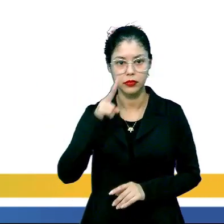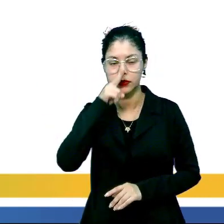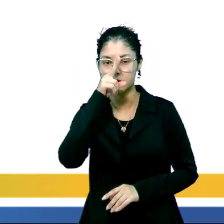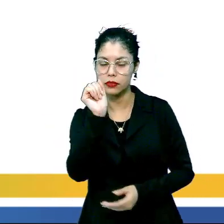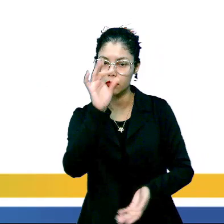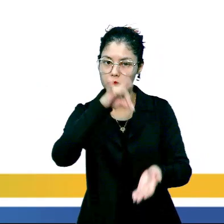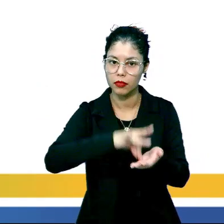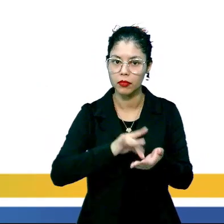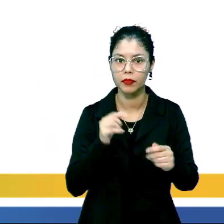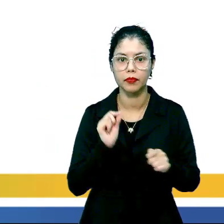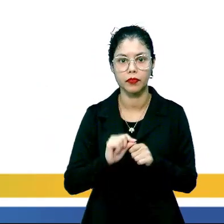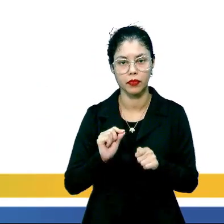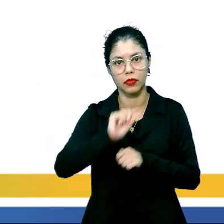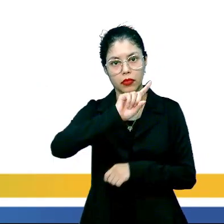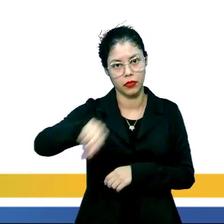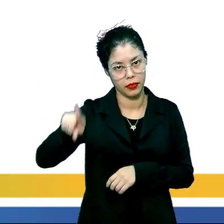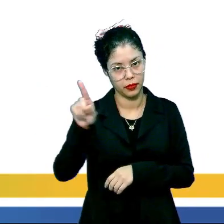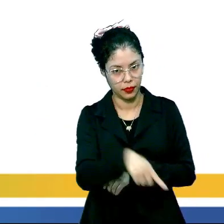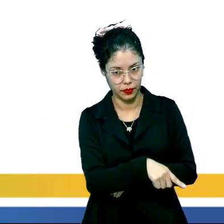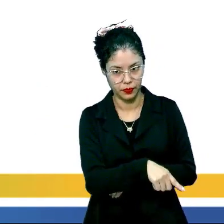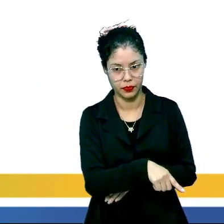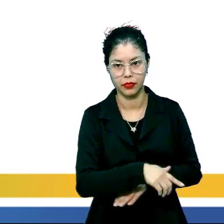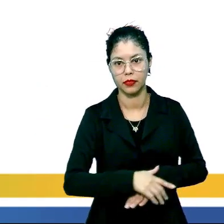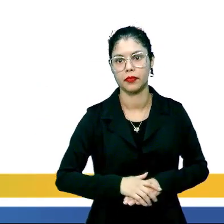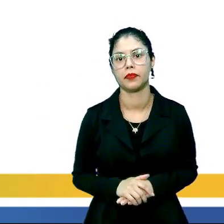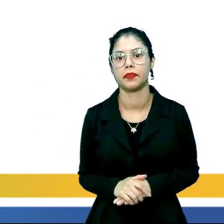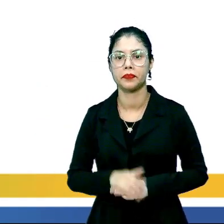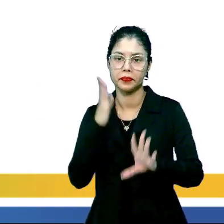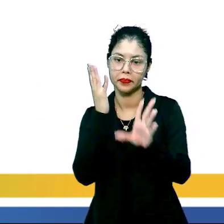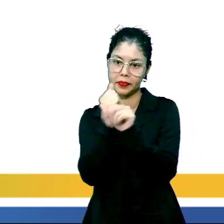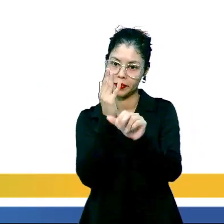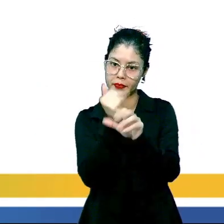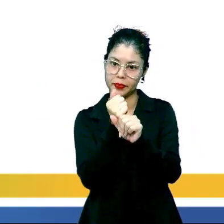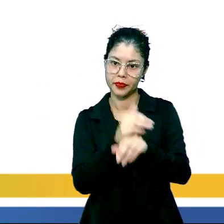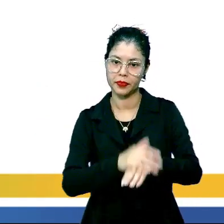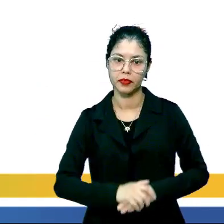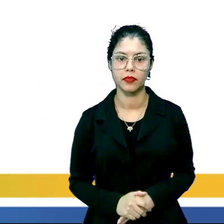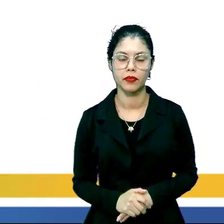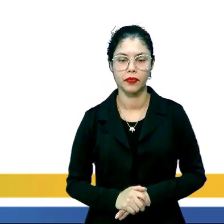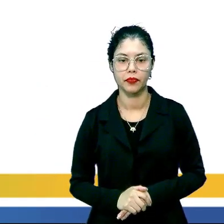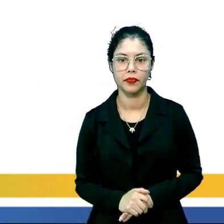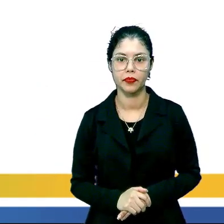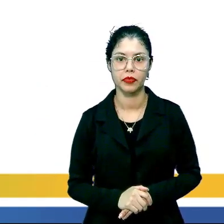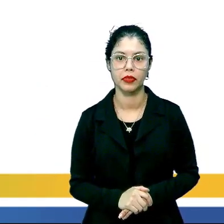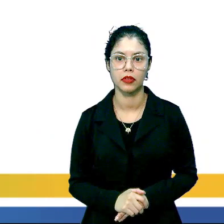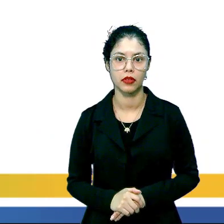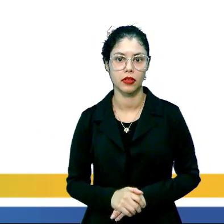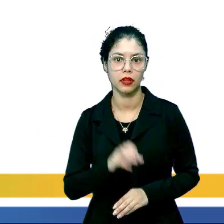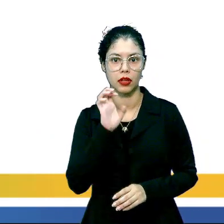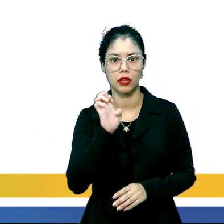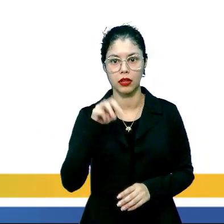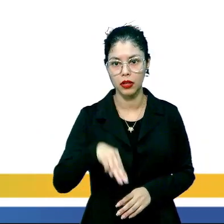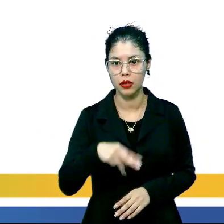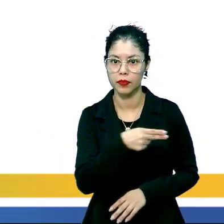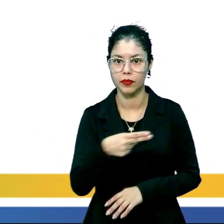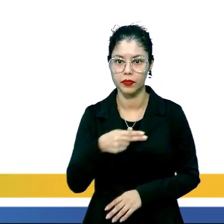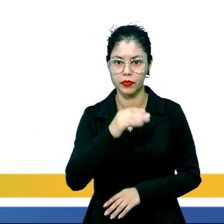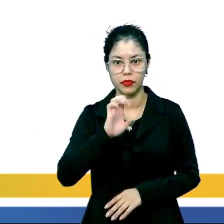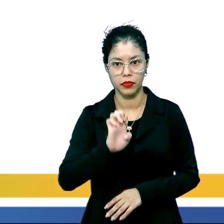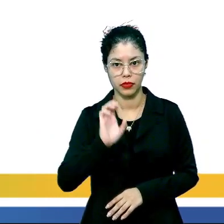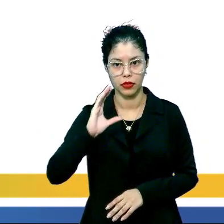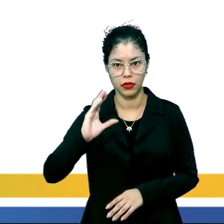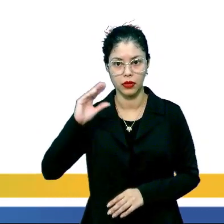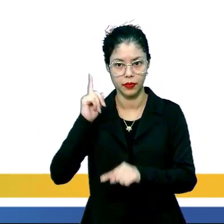conservativas. E por isso que nós vamos ter agora a soma dessas energias. A energia mecânica pode ser a soma da